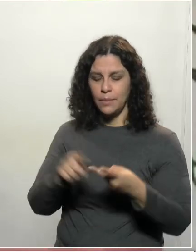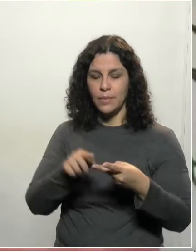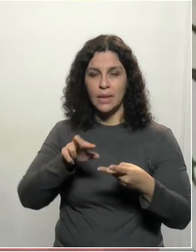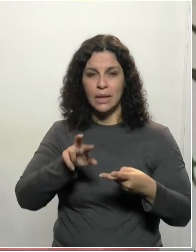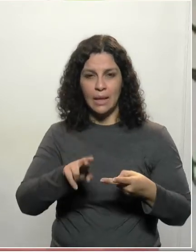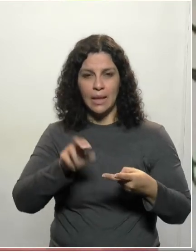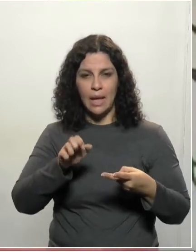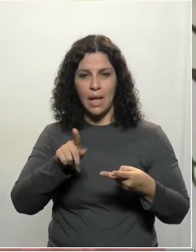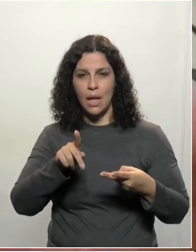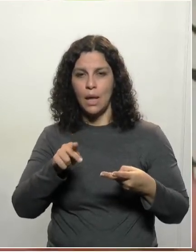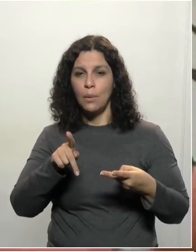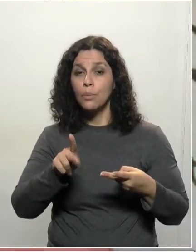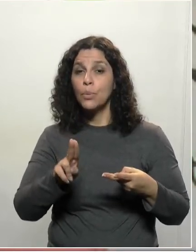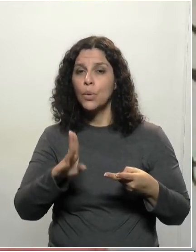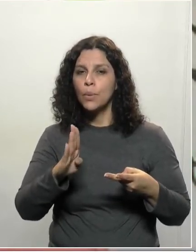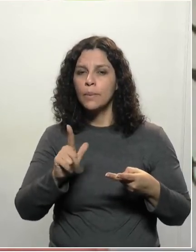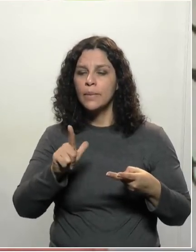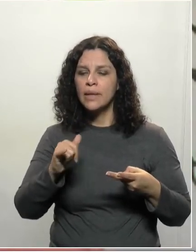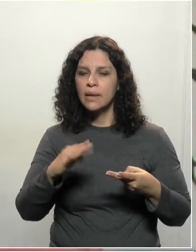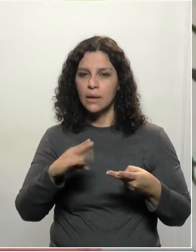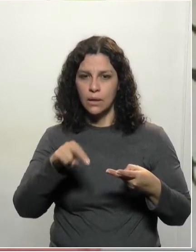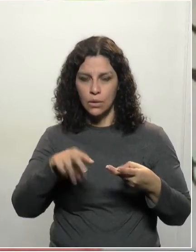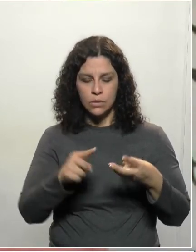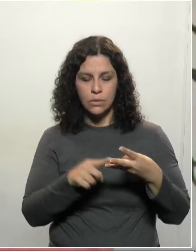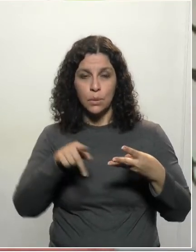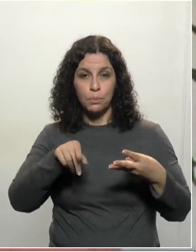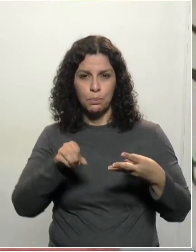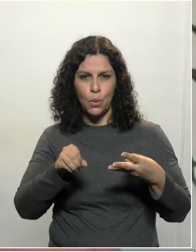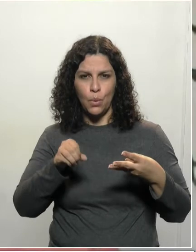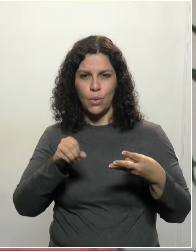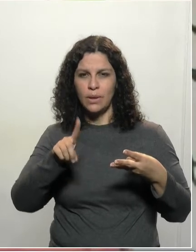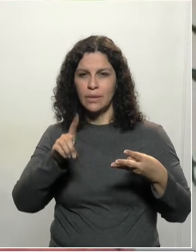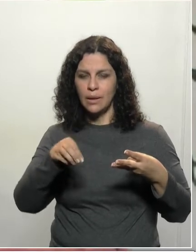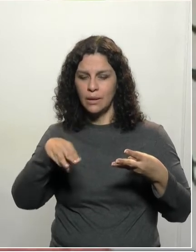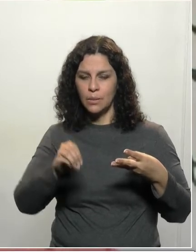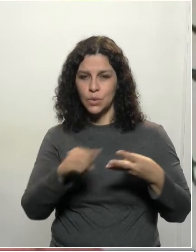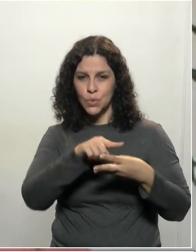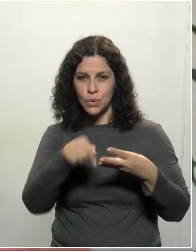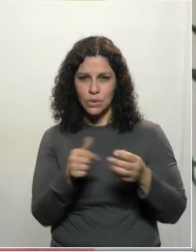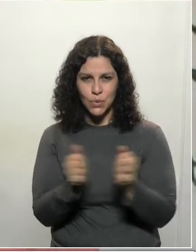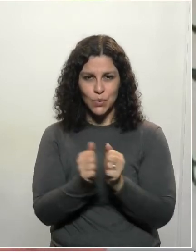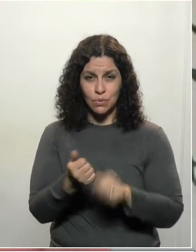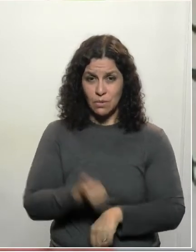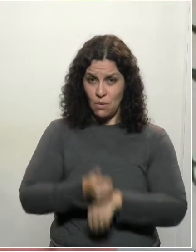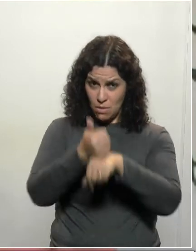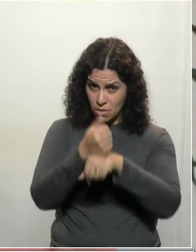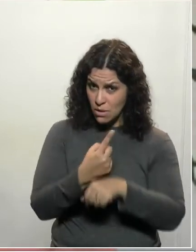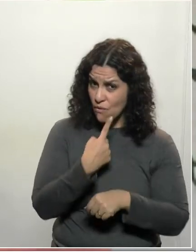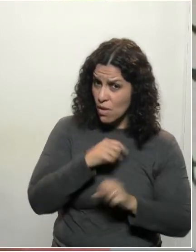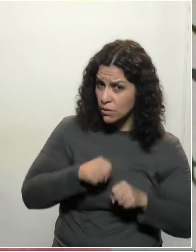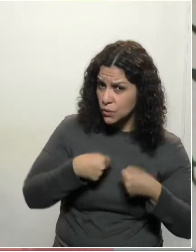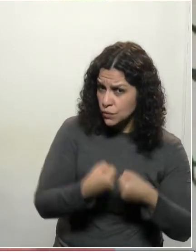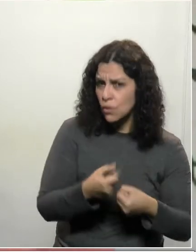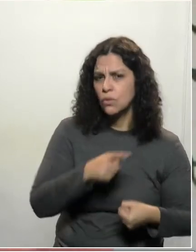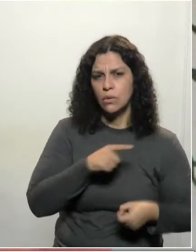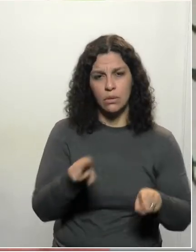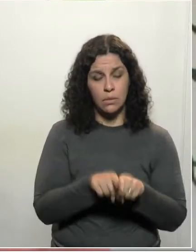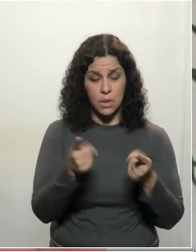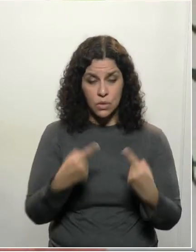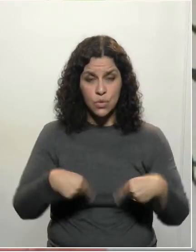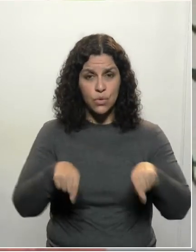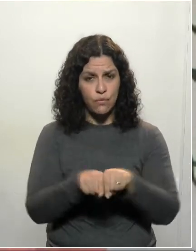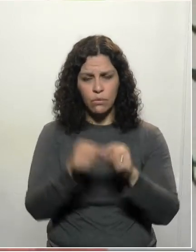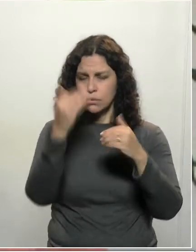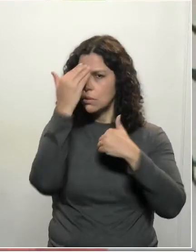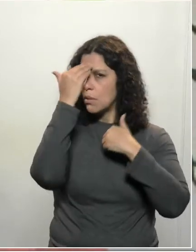e o Podemos. Espero fazer justo, senhor presidente. Esforço e vontade, isso eu tenho. E repito mais uma vez, sou